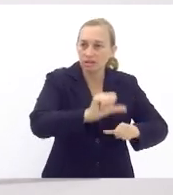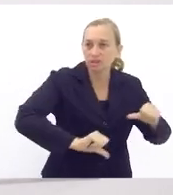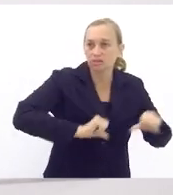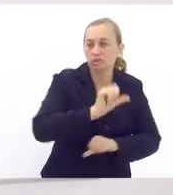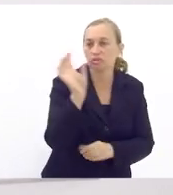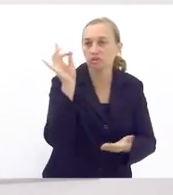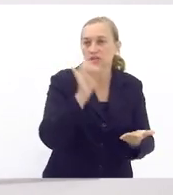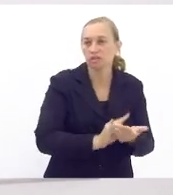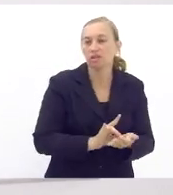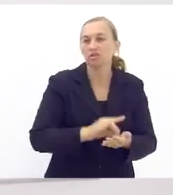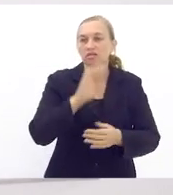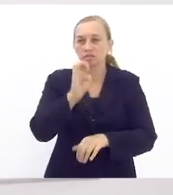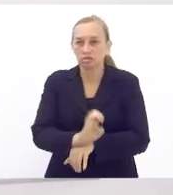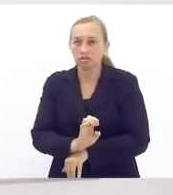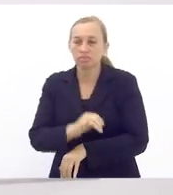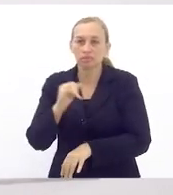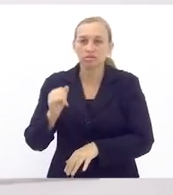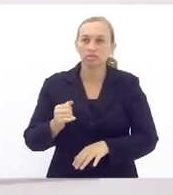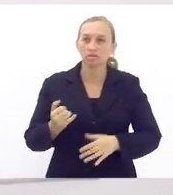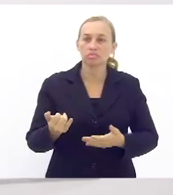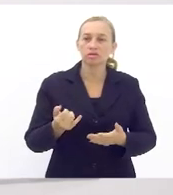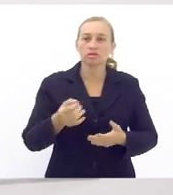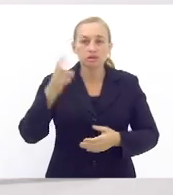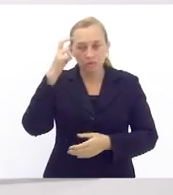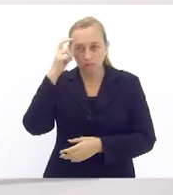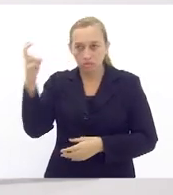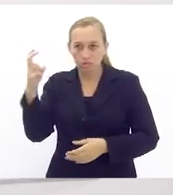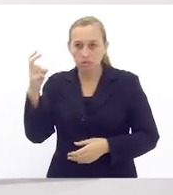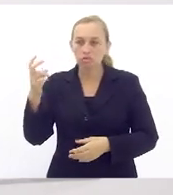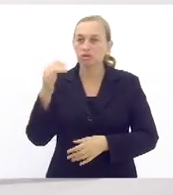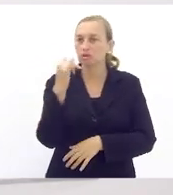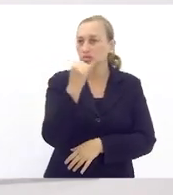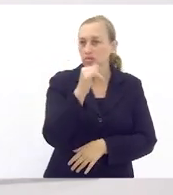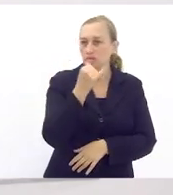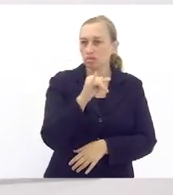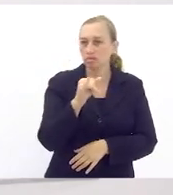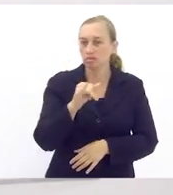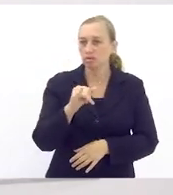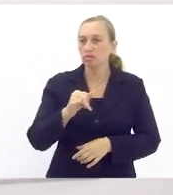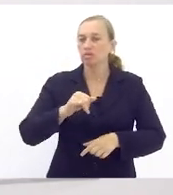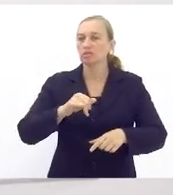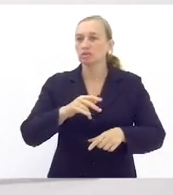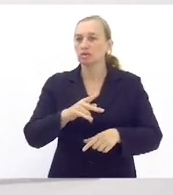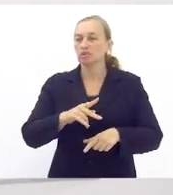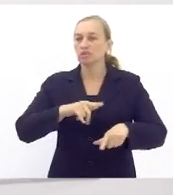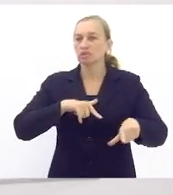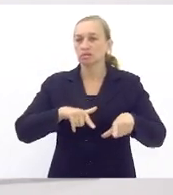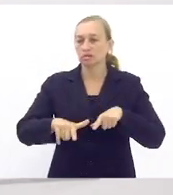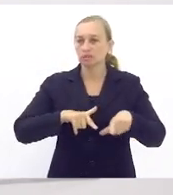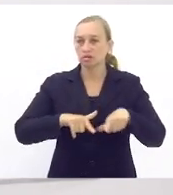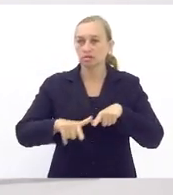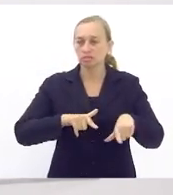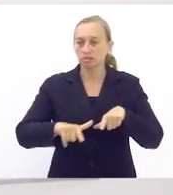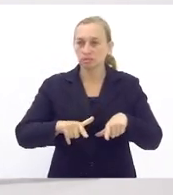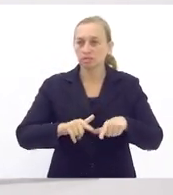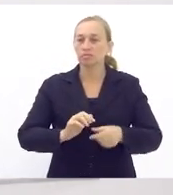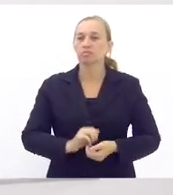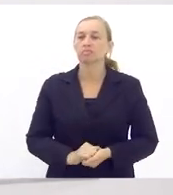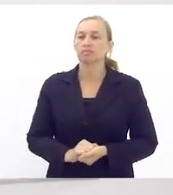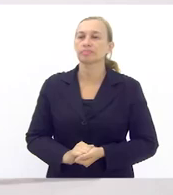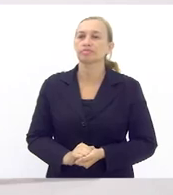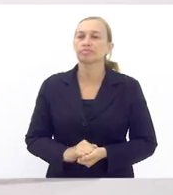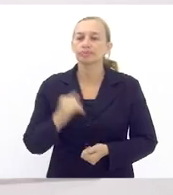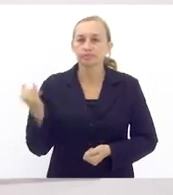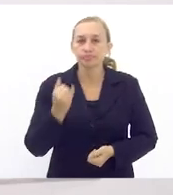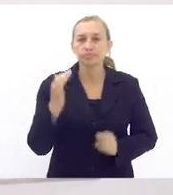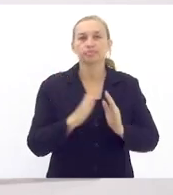realidade do estado e a imposição da cultura Fluminense na mesa do trabalhador brasileiro é muito importante que